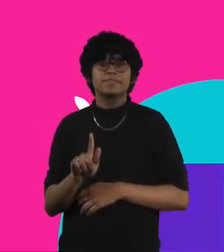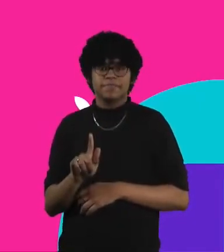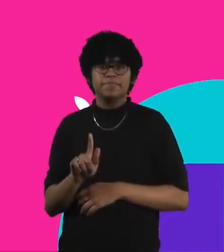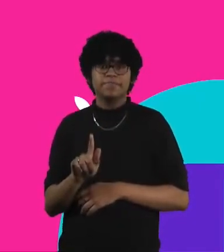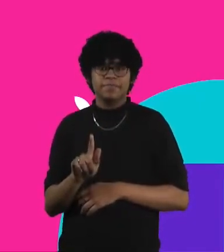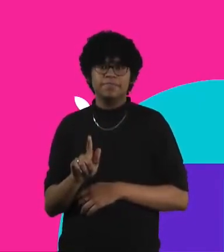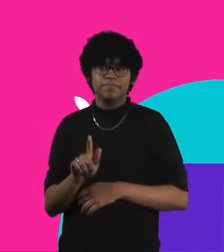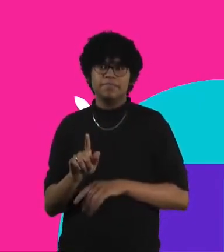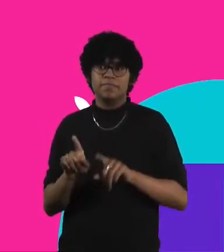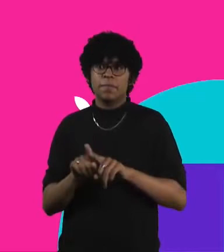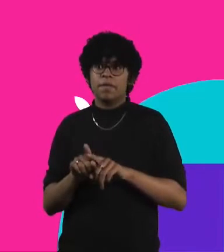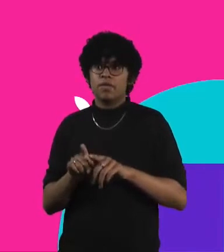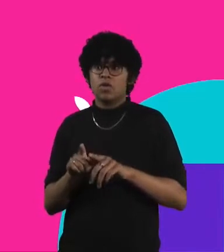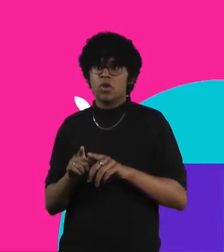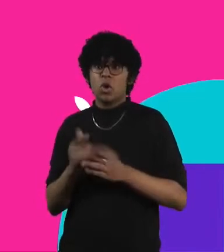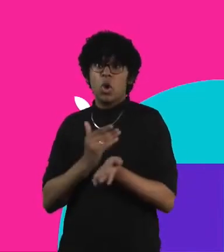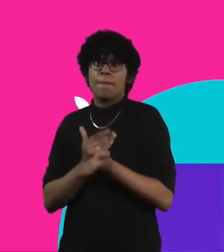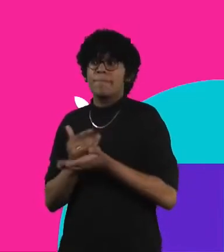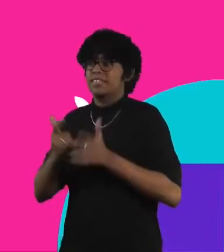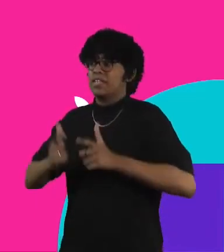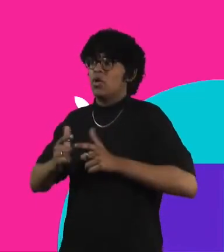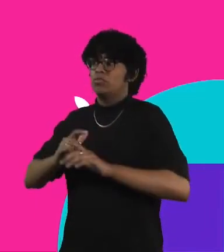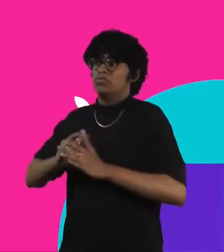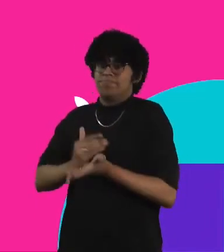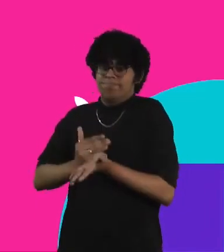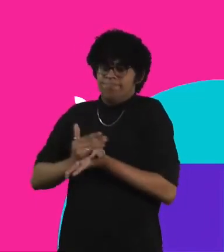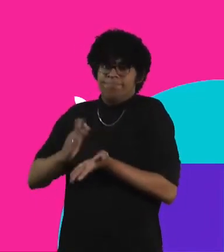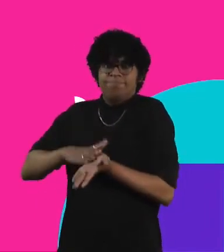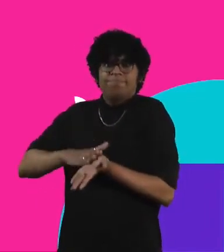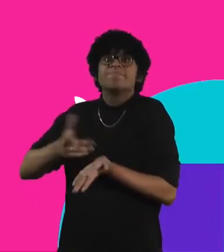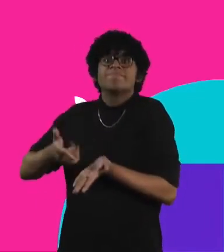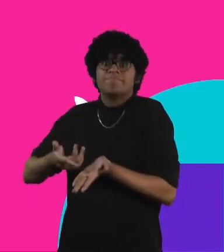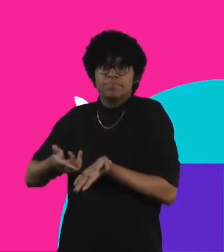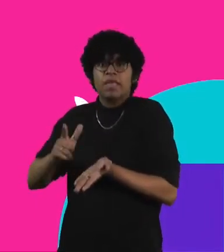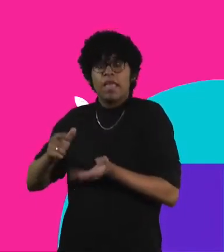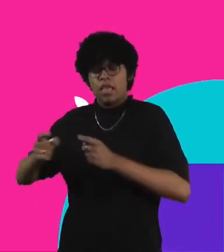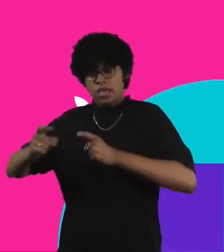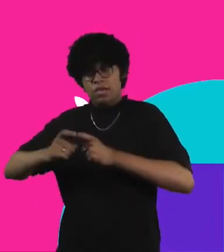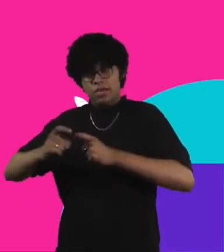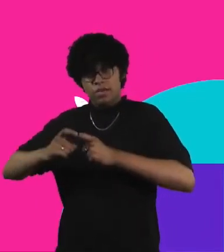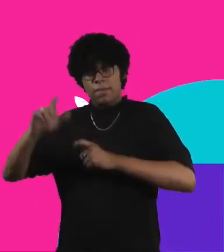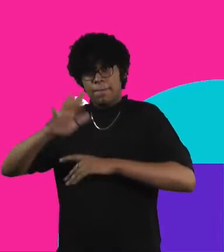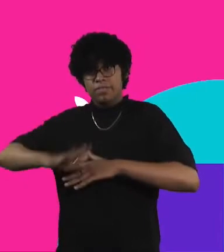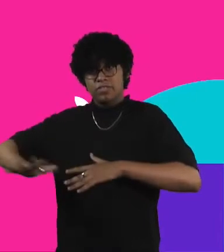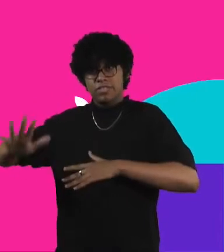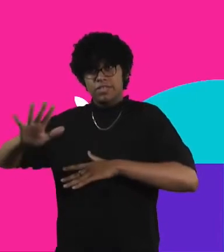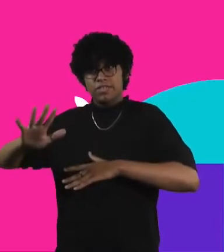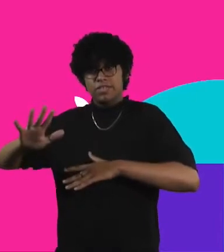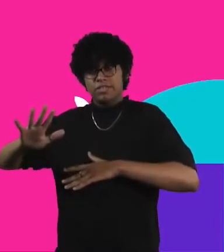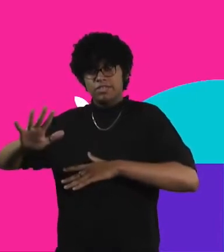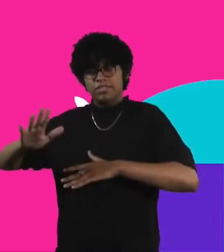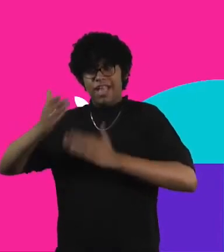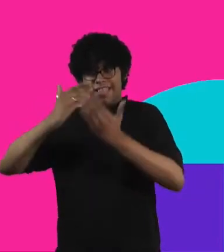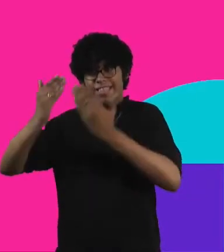e de onde nós partimos, né? O Sabin é uma empresa de medicina diagnóstica, cujo principal